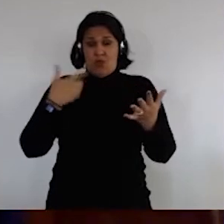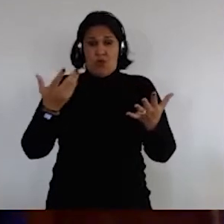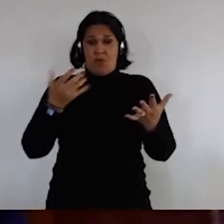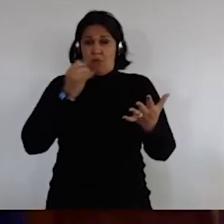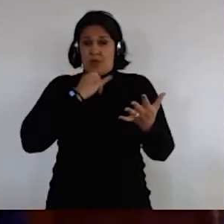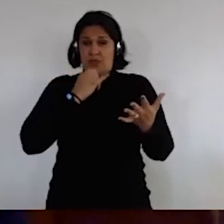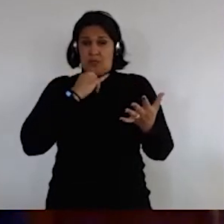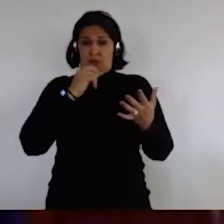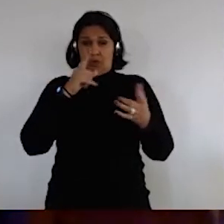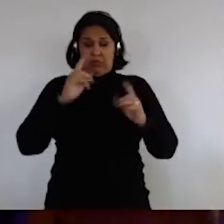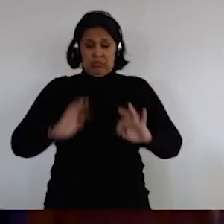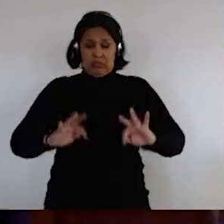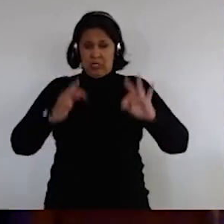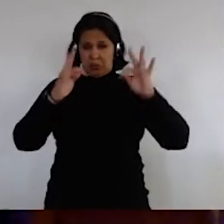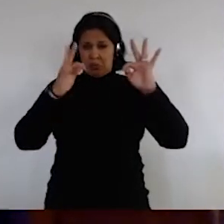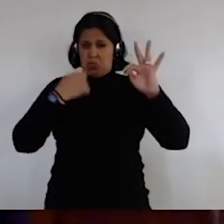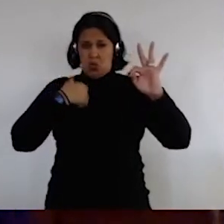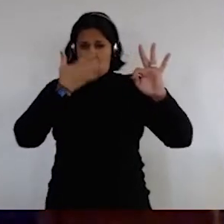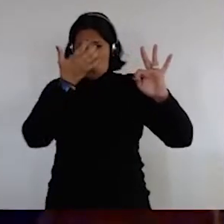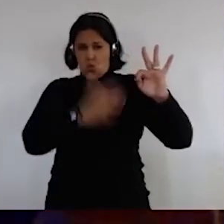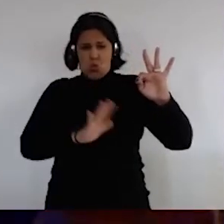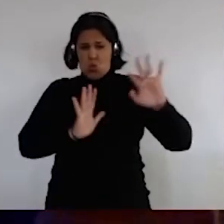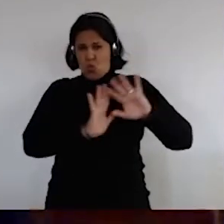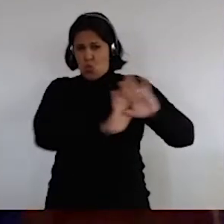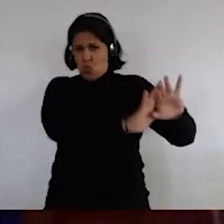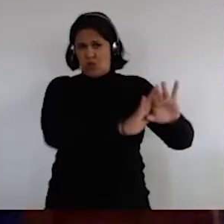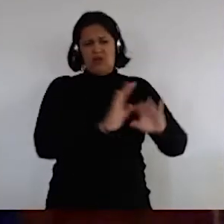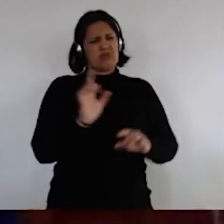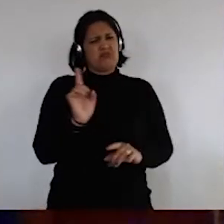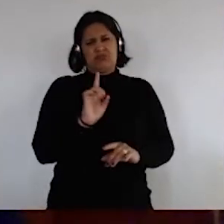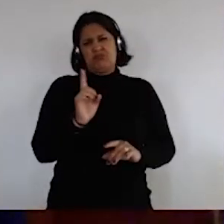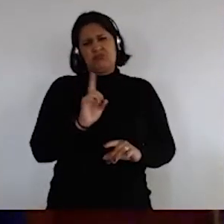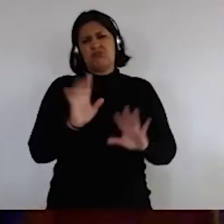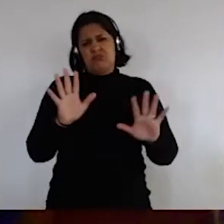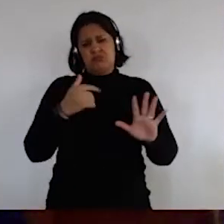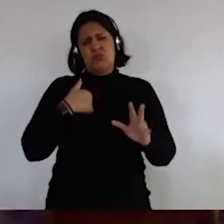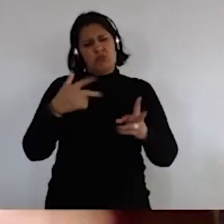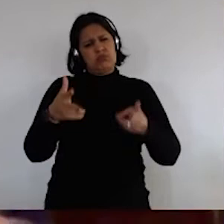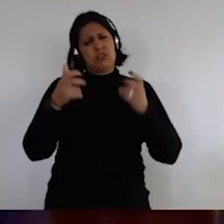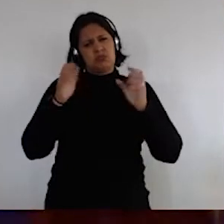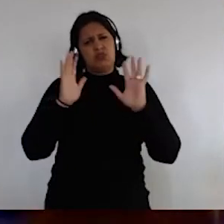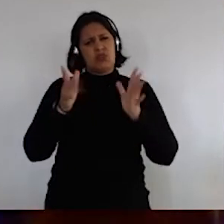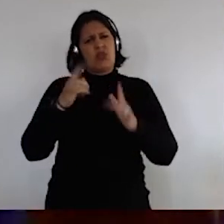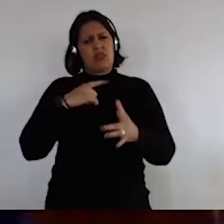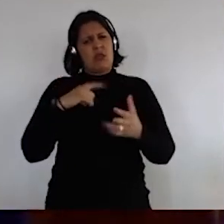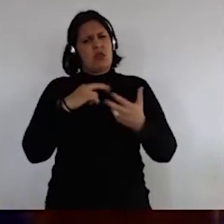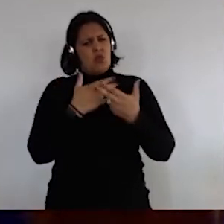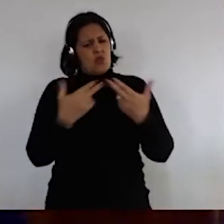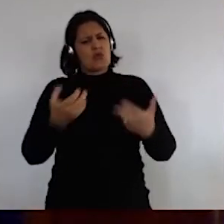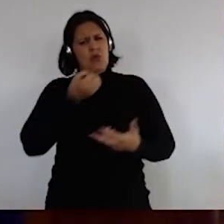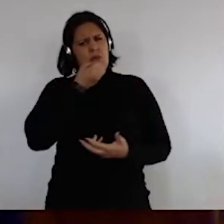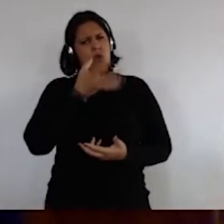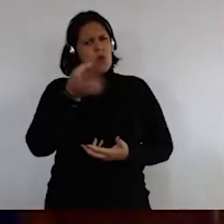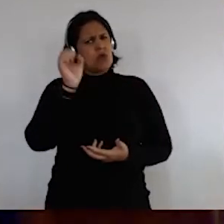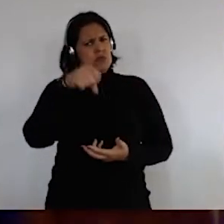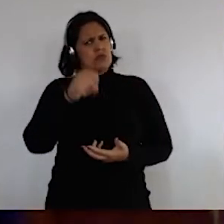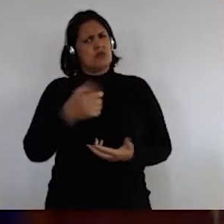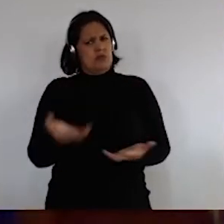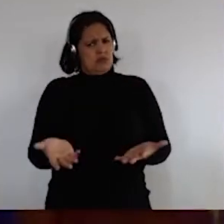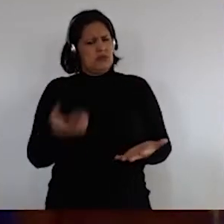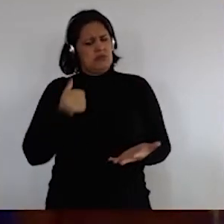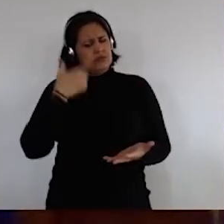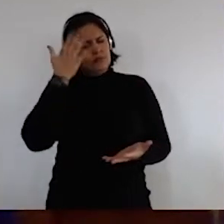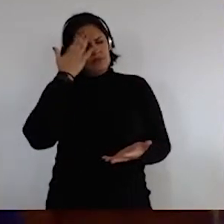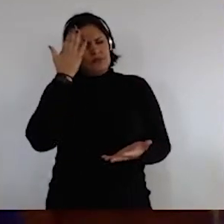ideia da tecnologia. Vejo que há, sim, ganhos efetivos, por exemplo, numa audiência conciliatória, que